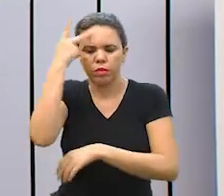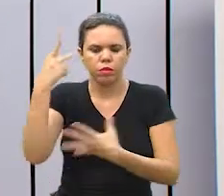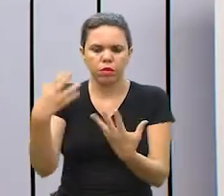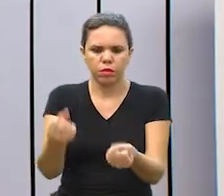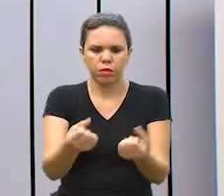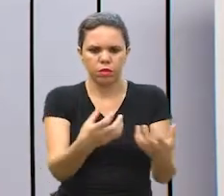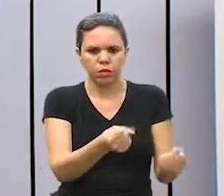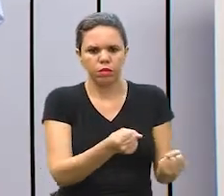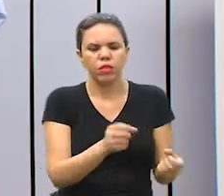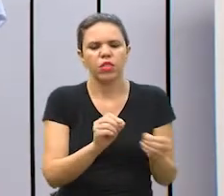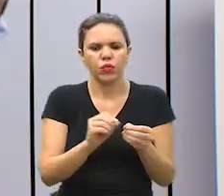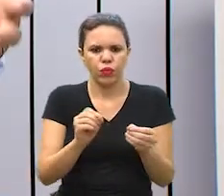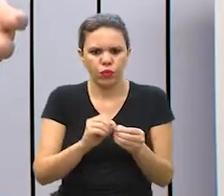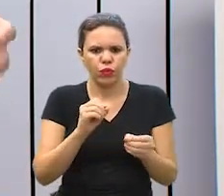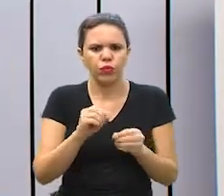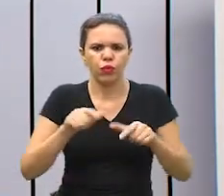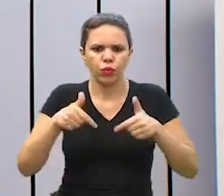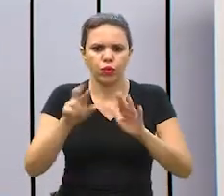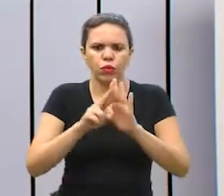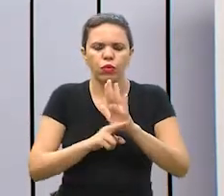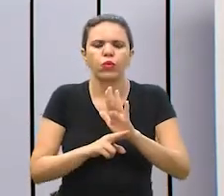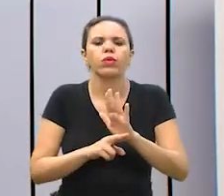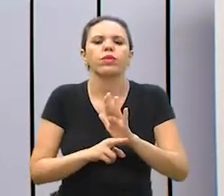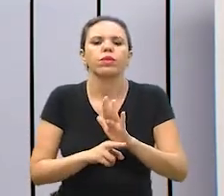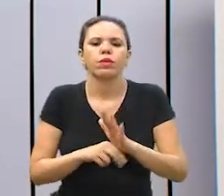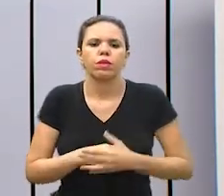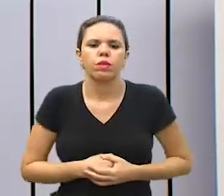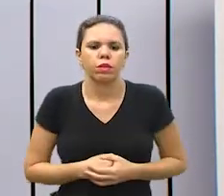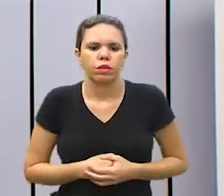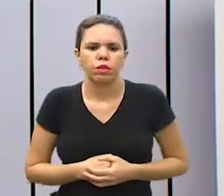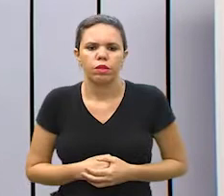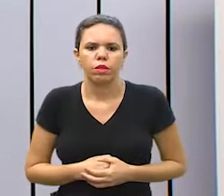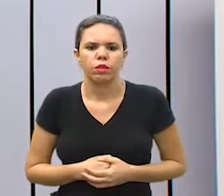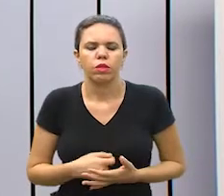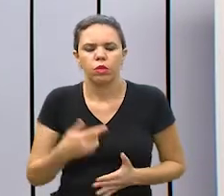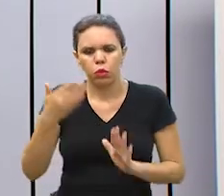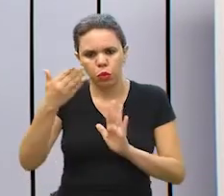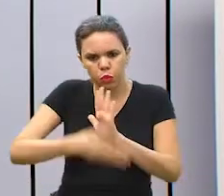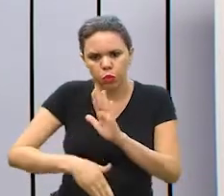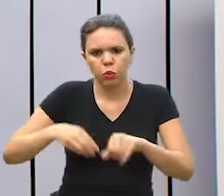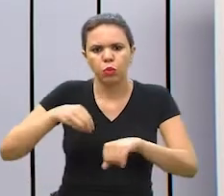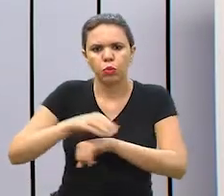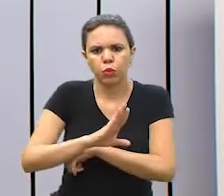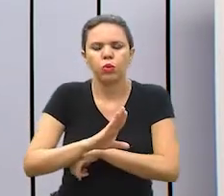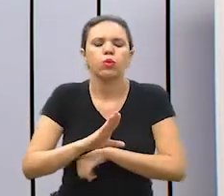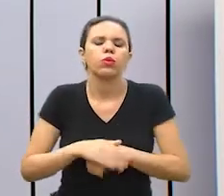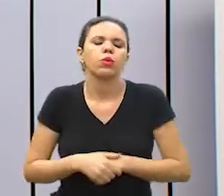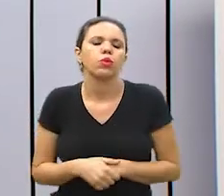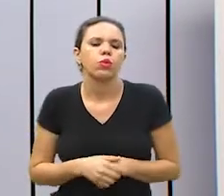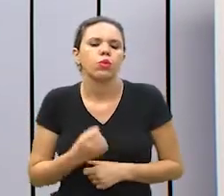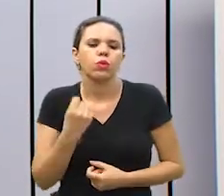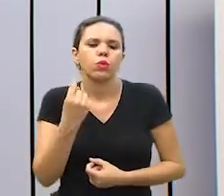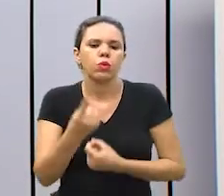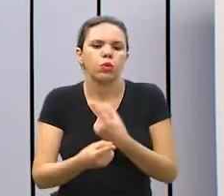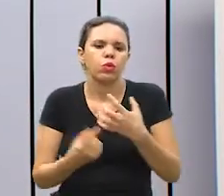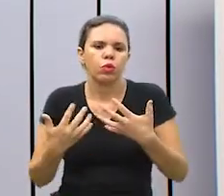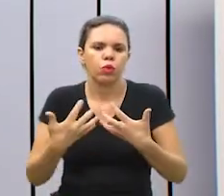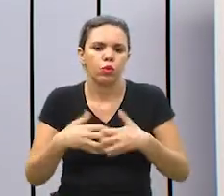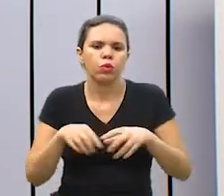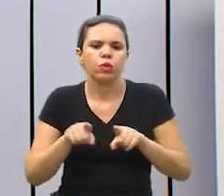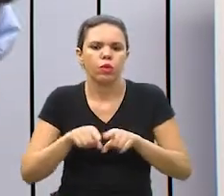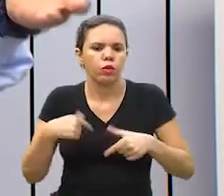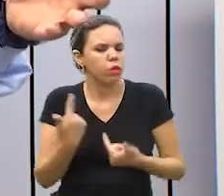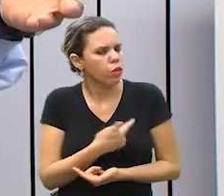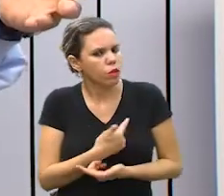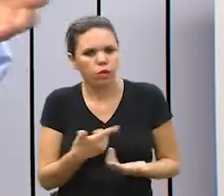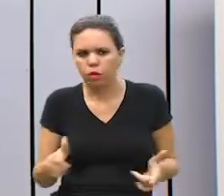aderir, a fazer com que essas medidas que, né, comprovadamente trariam aí alguma forma de enfrentar, já que a